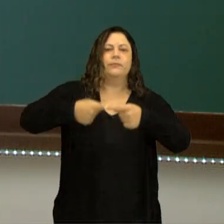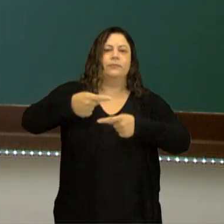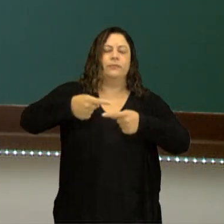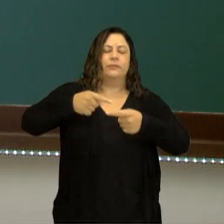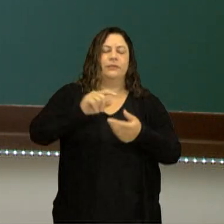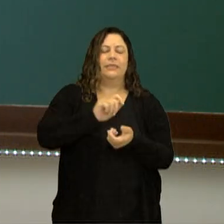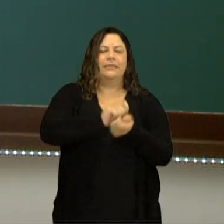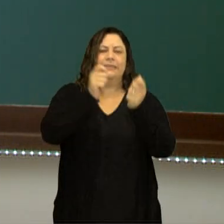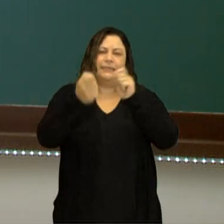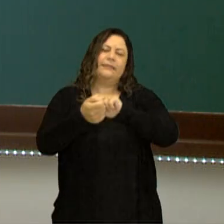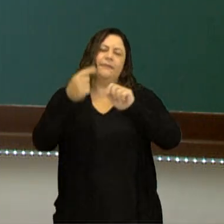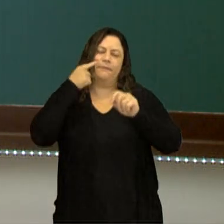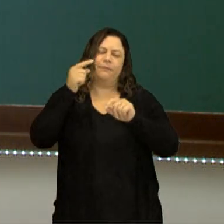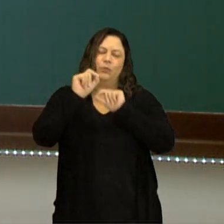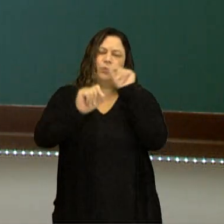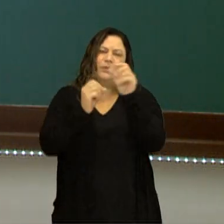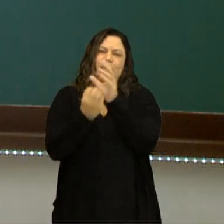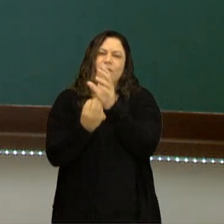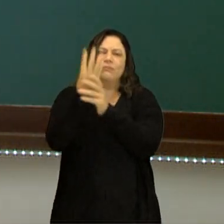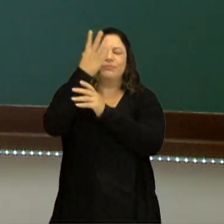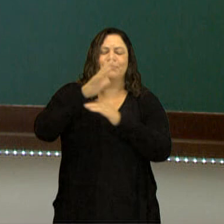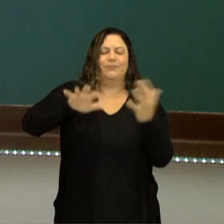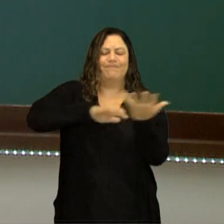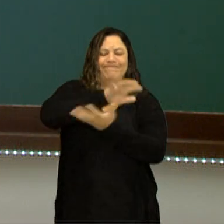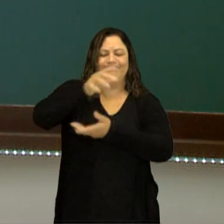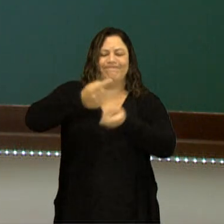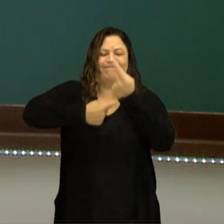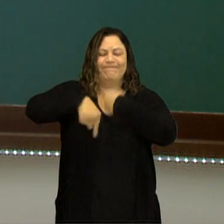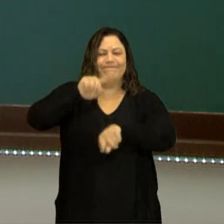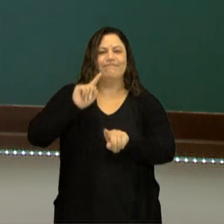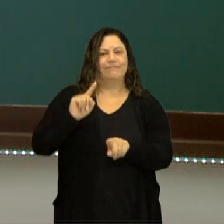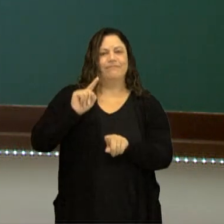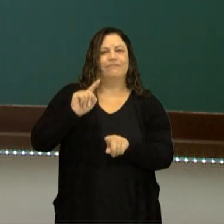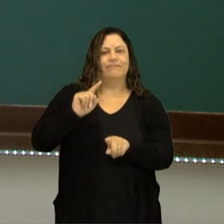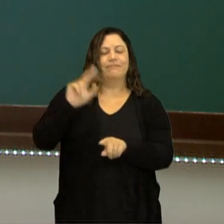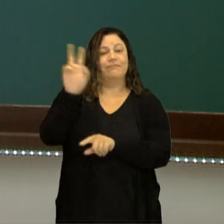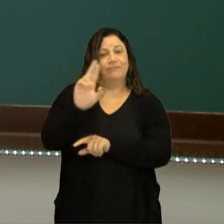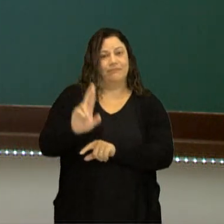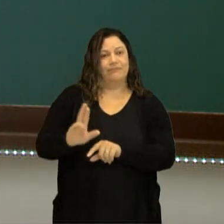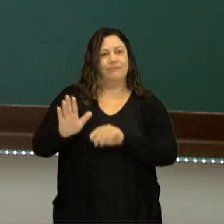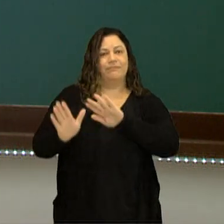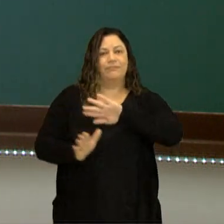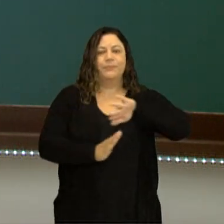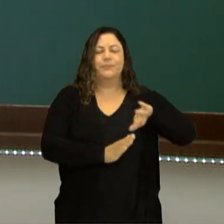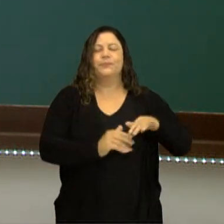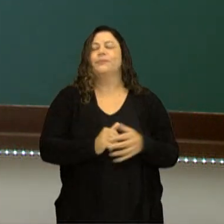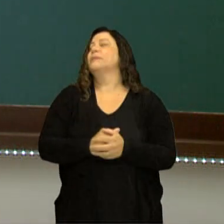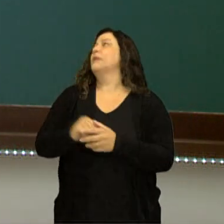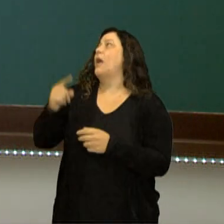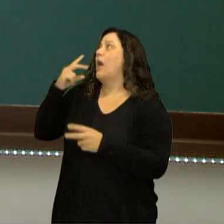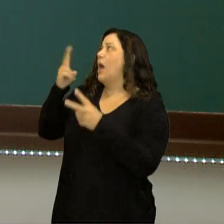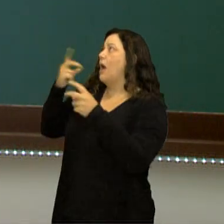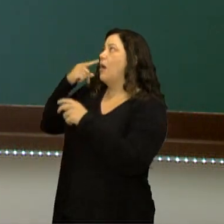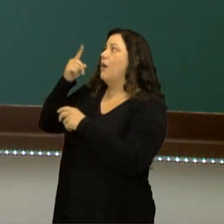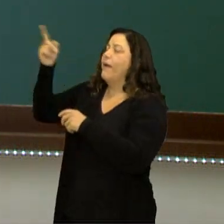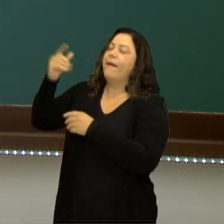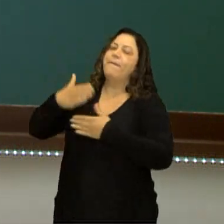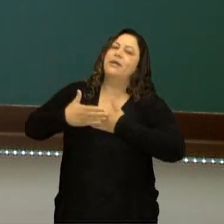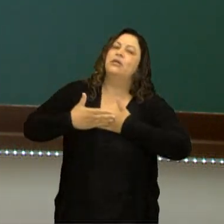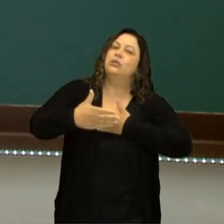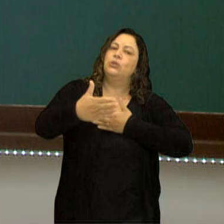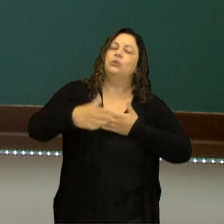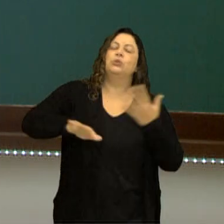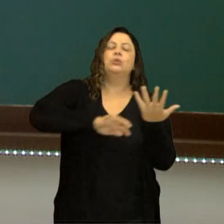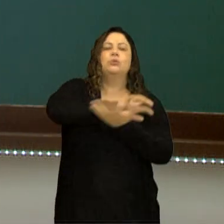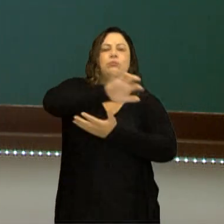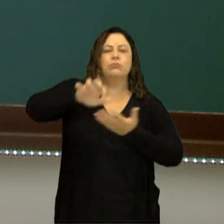processo revolucionário. A partir da Revolução Industrial, nós tivemos várias associações de trabalhadores que vão